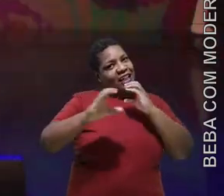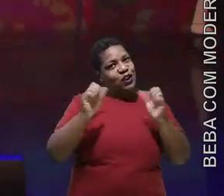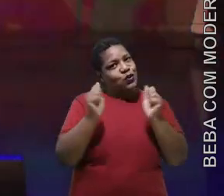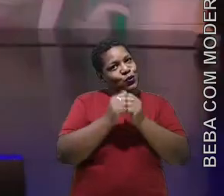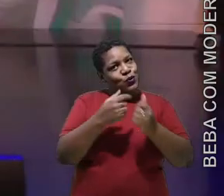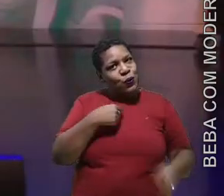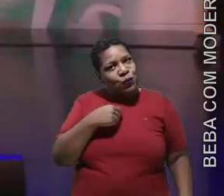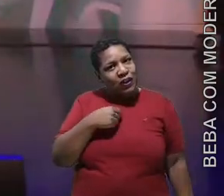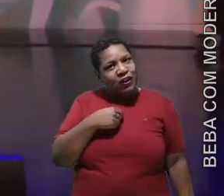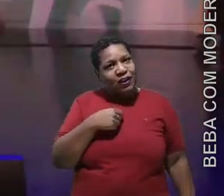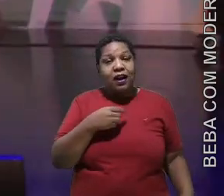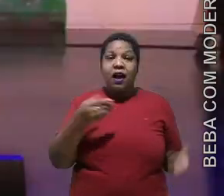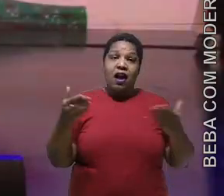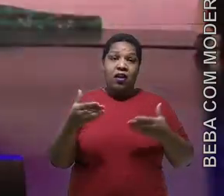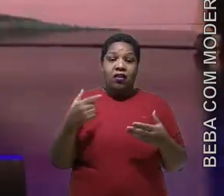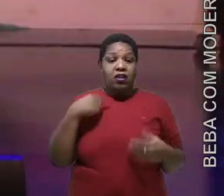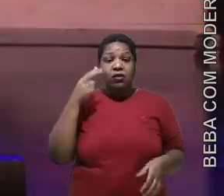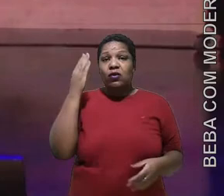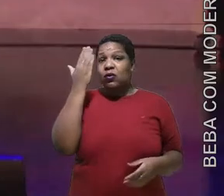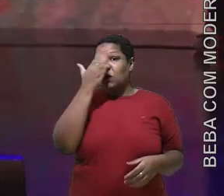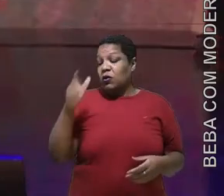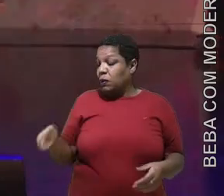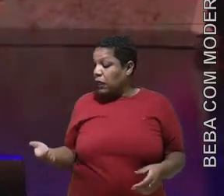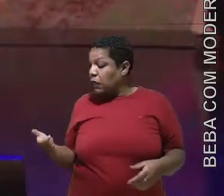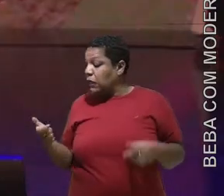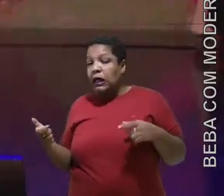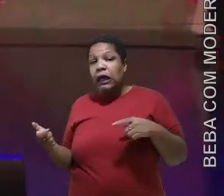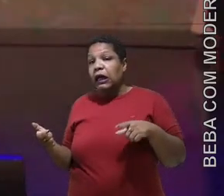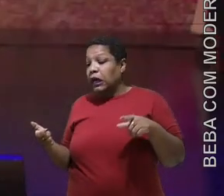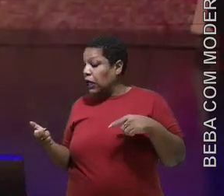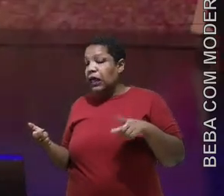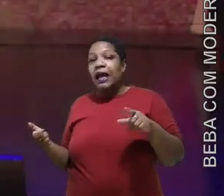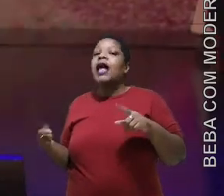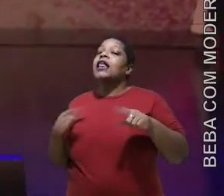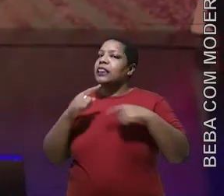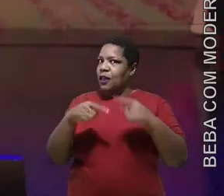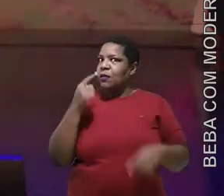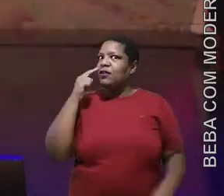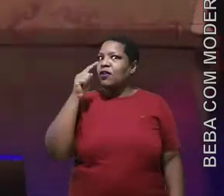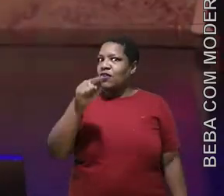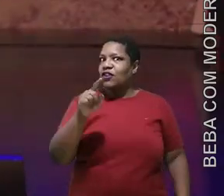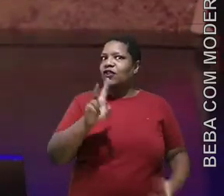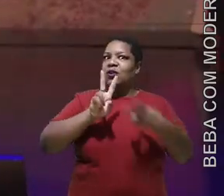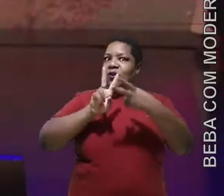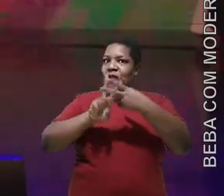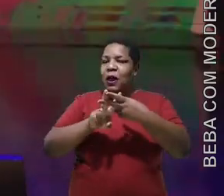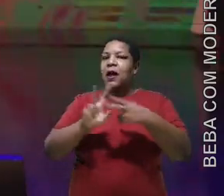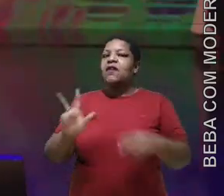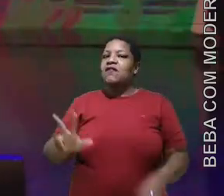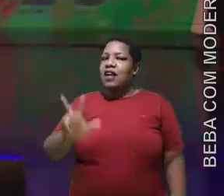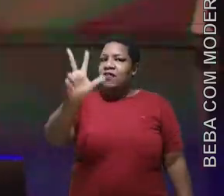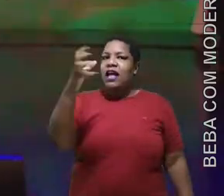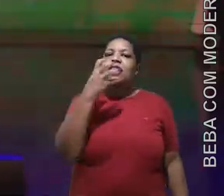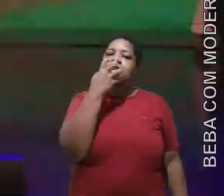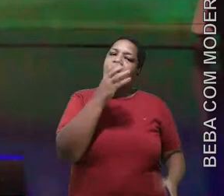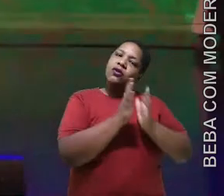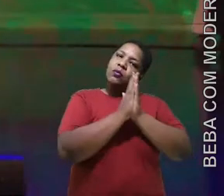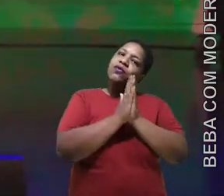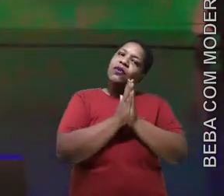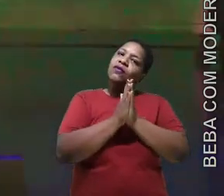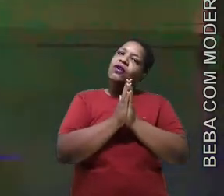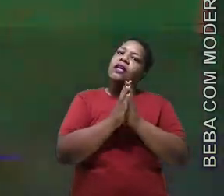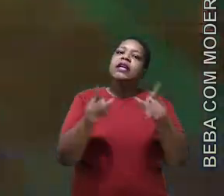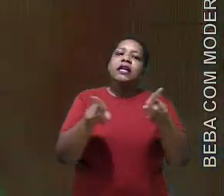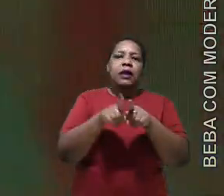cantando e aqui nesse momento não posso pegar meu telefone para ver daí depois eu vejo Marca aí o favelas aos por gentileza e o